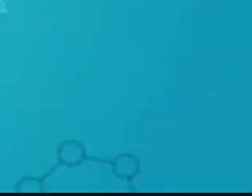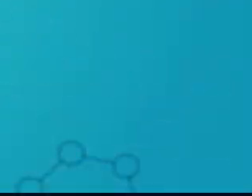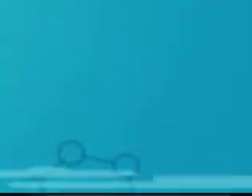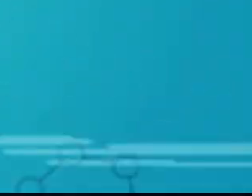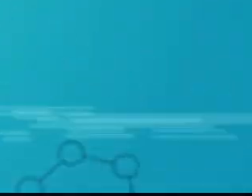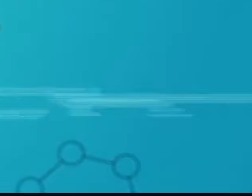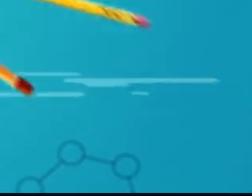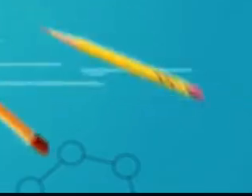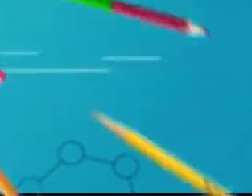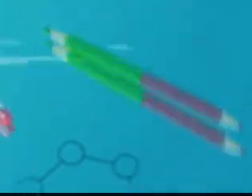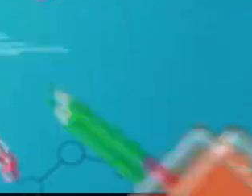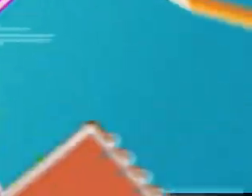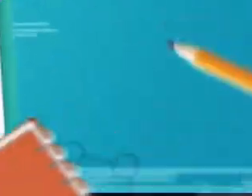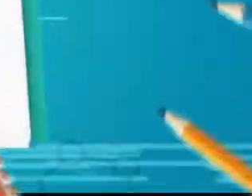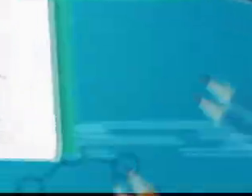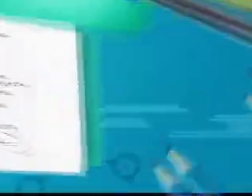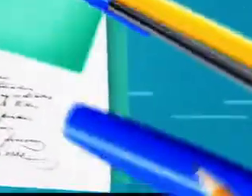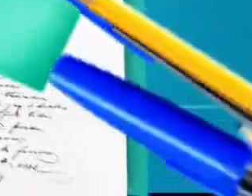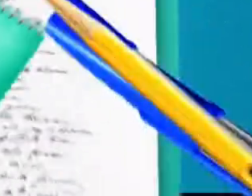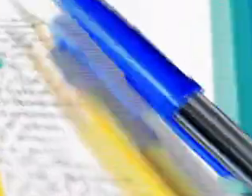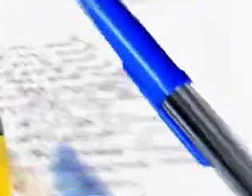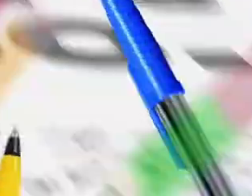E aí